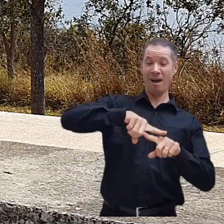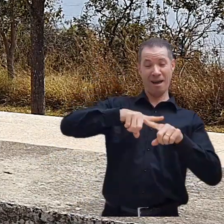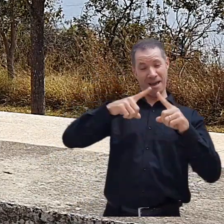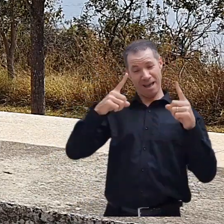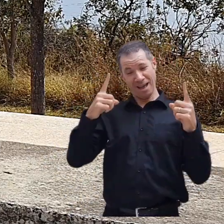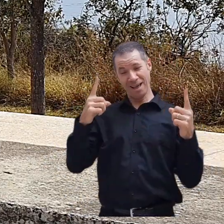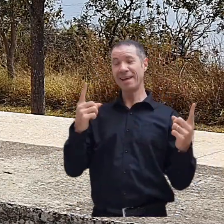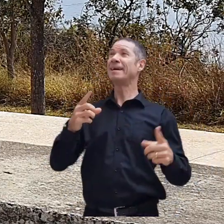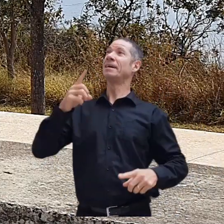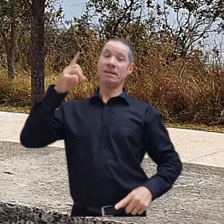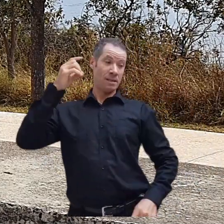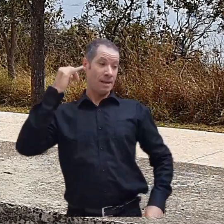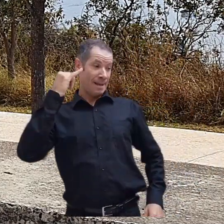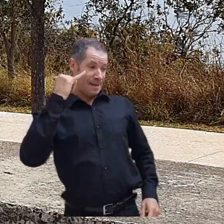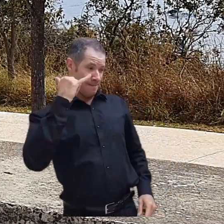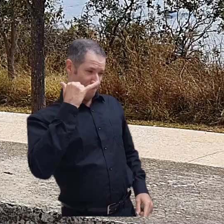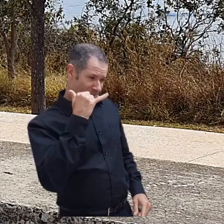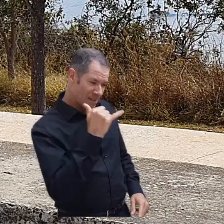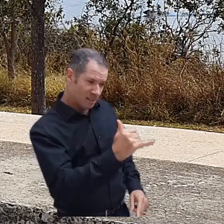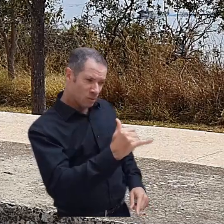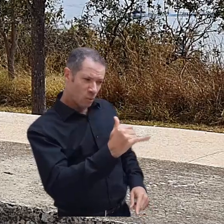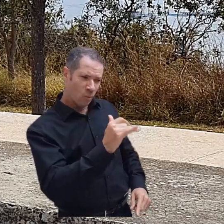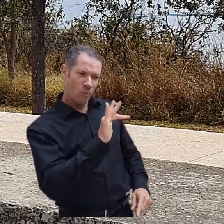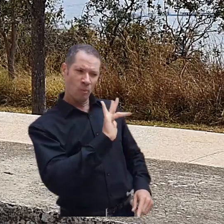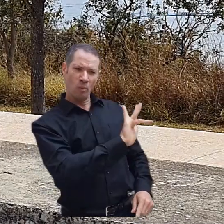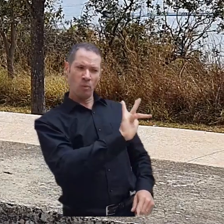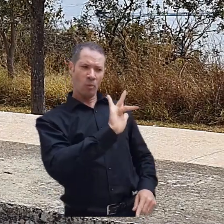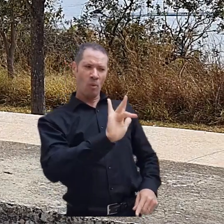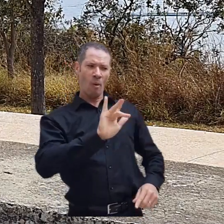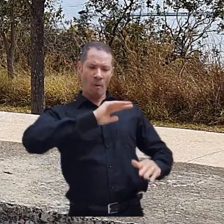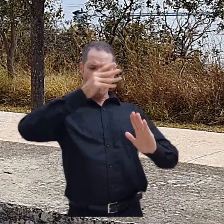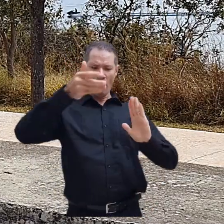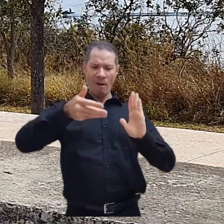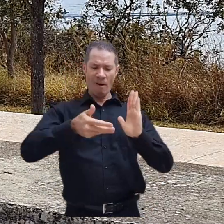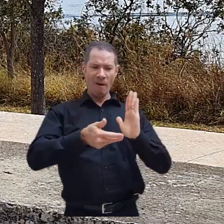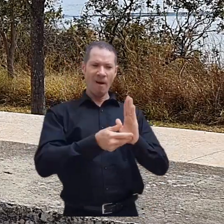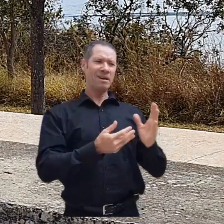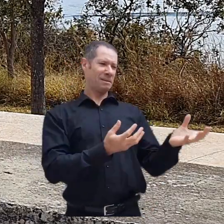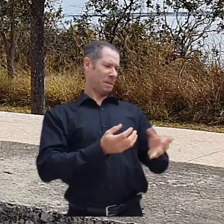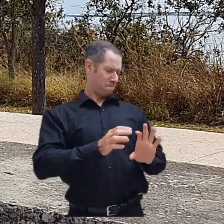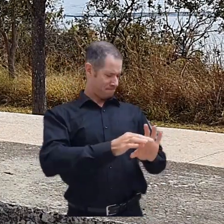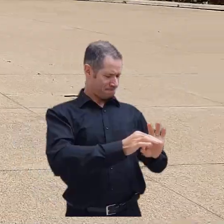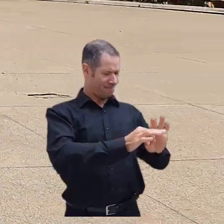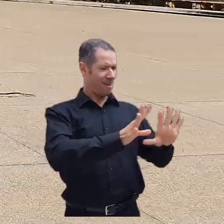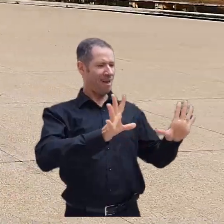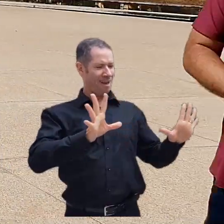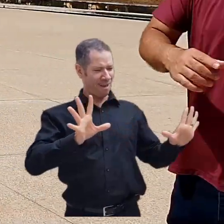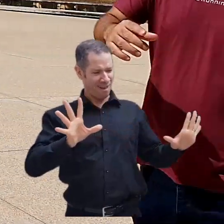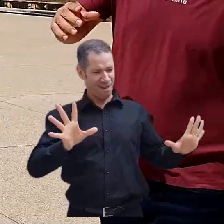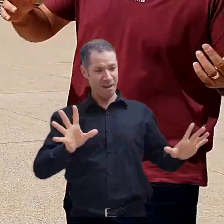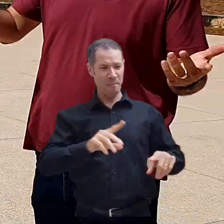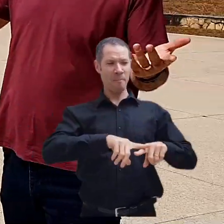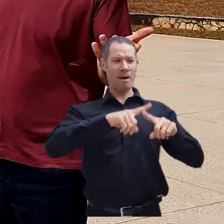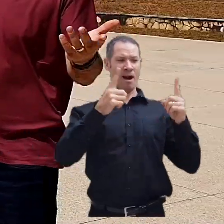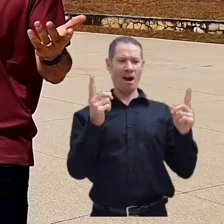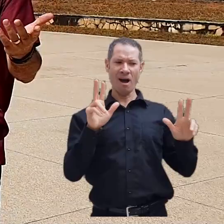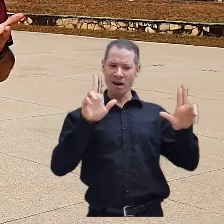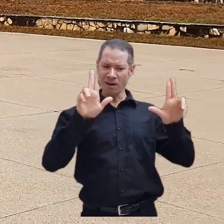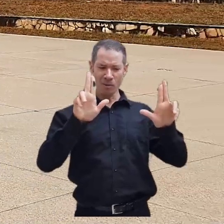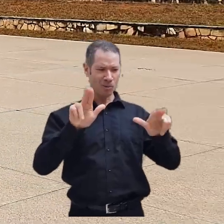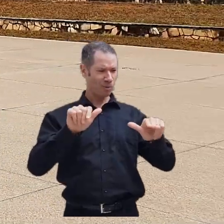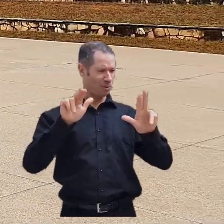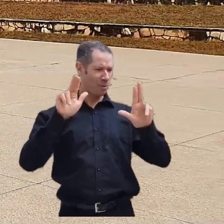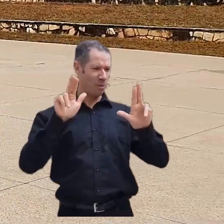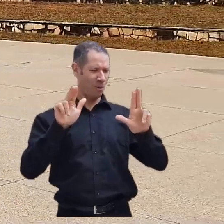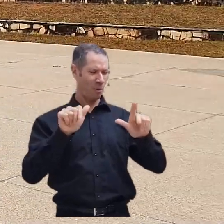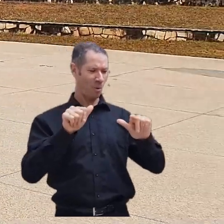Porém, Deus lhe avisou: toque em tudo que quiser, mas